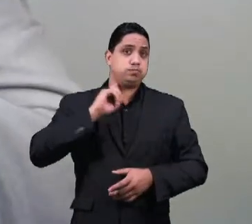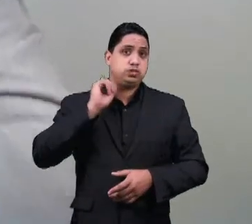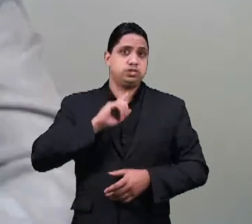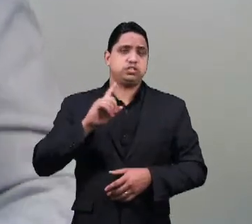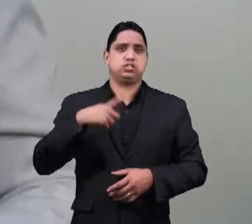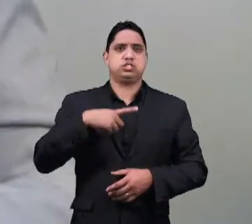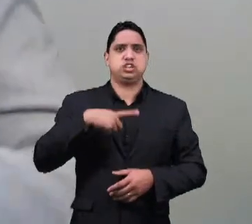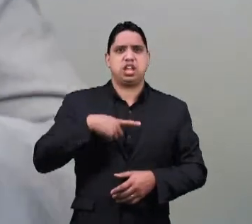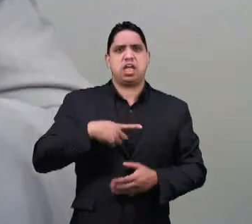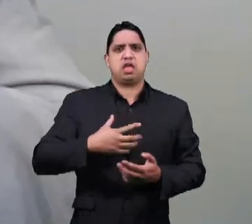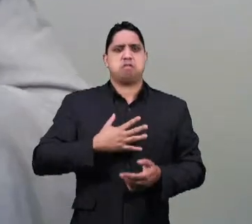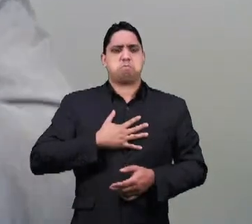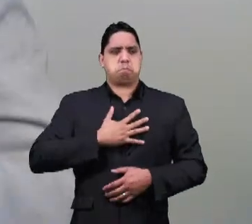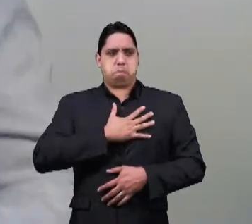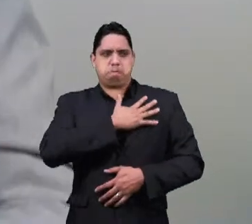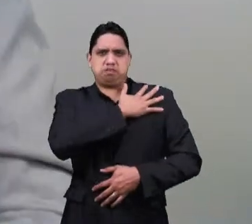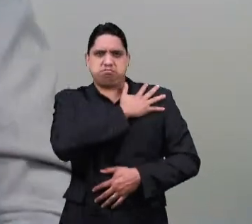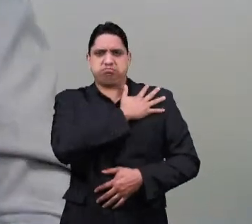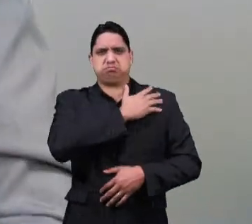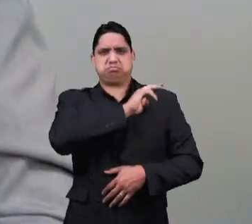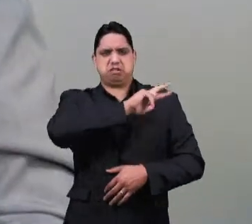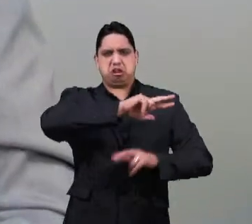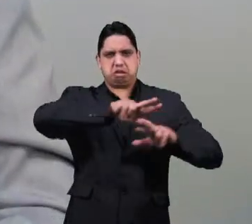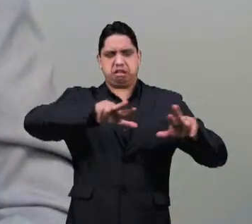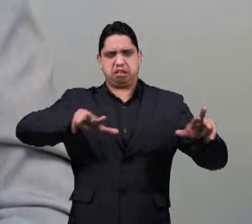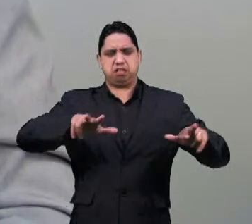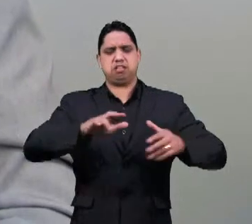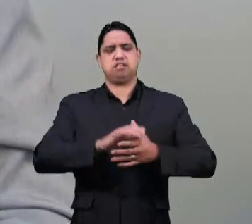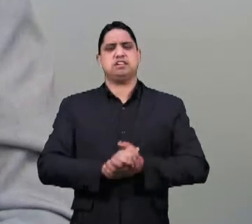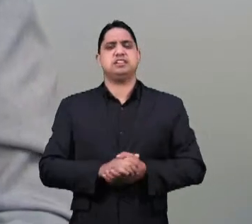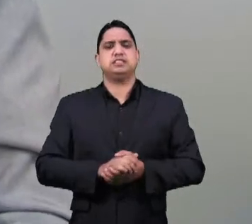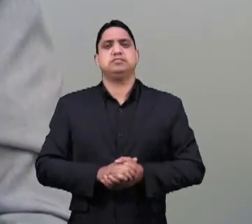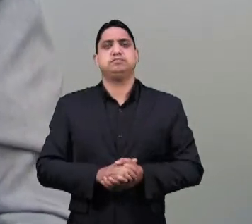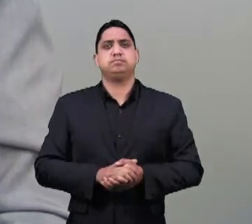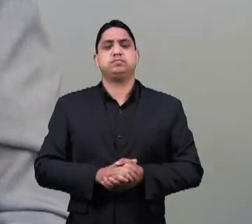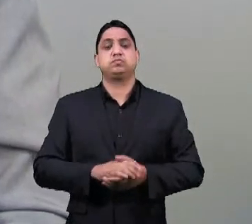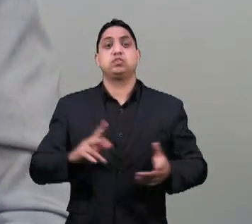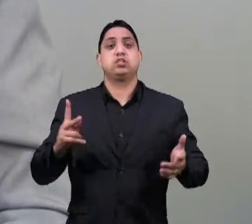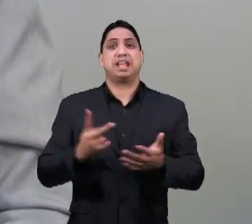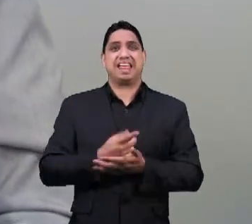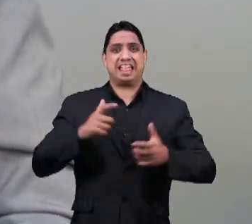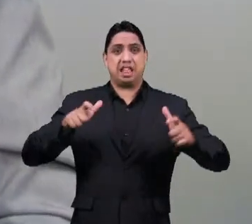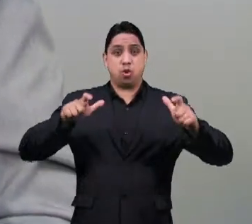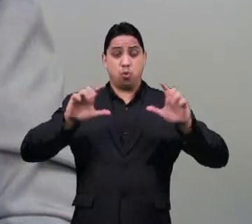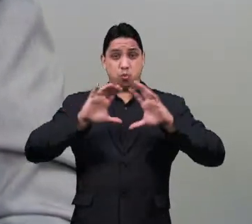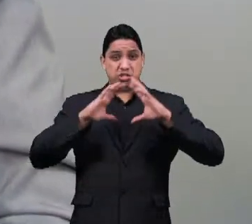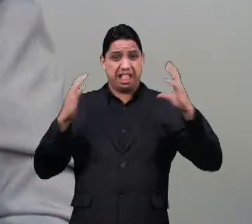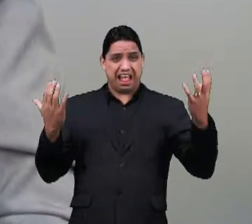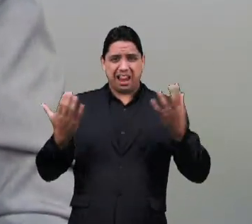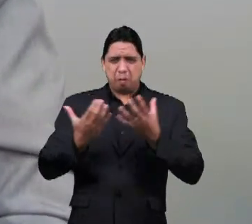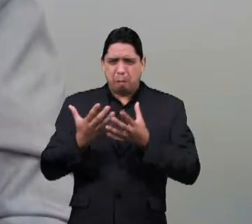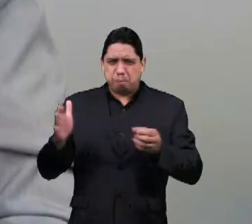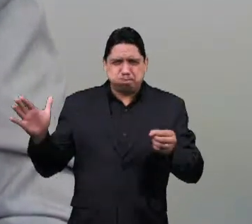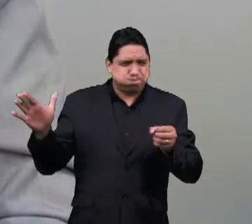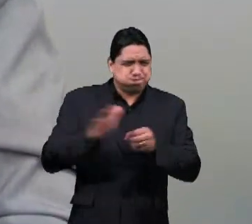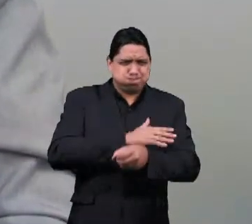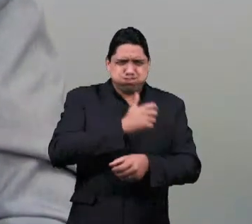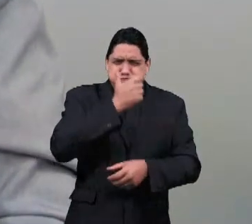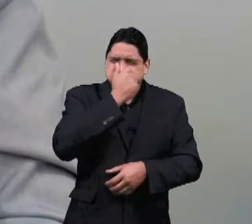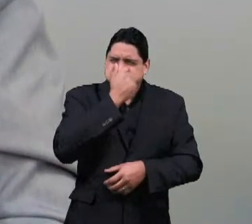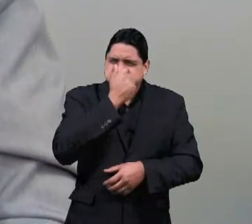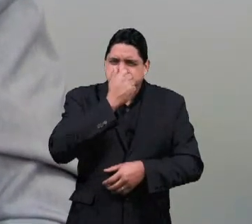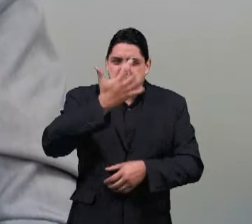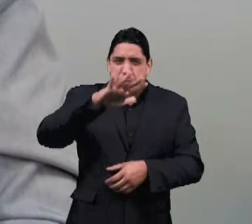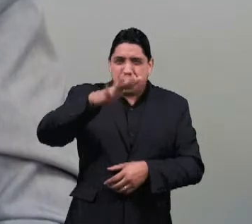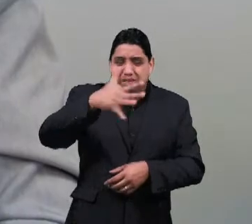haviam autoridades presentes, enfim. E o Mineirão lotado, né? Nós estamos falando na época alguma coisa em